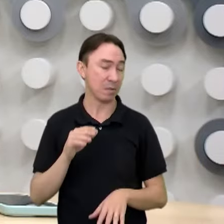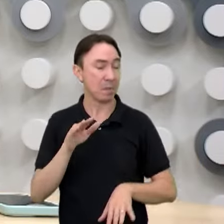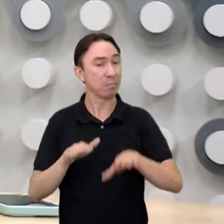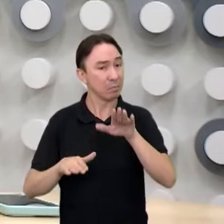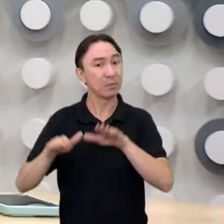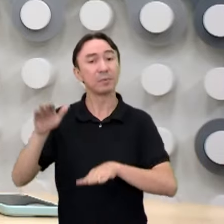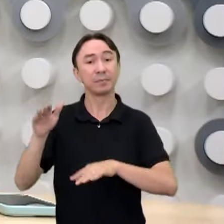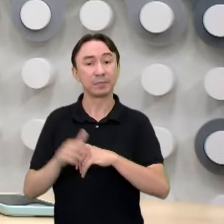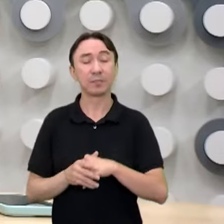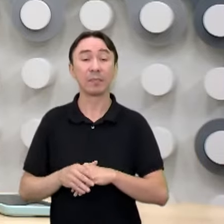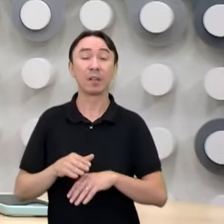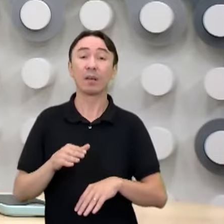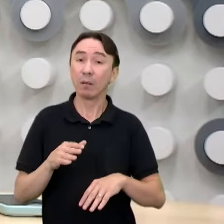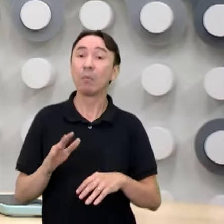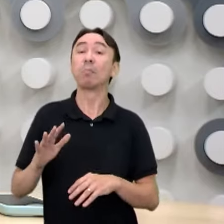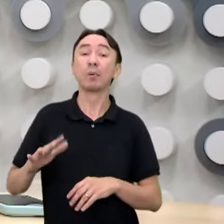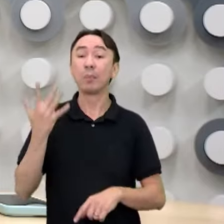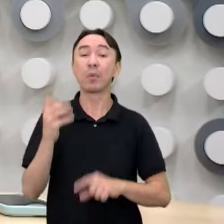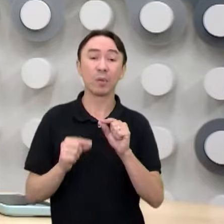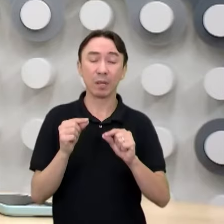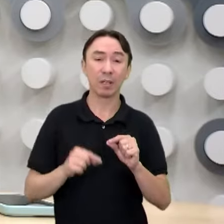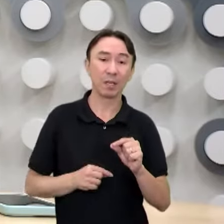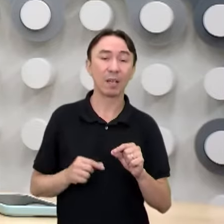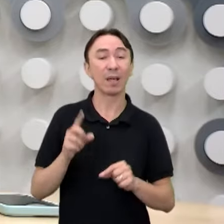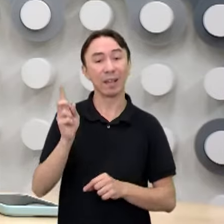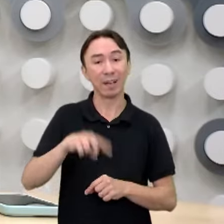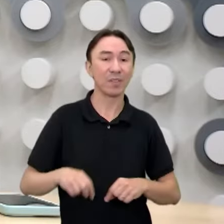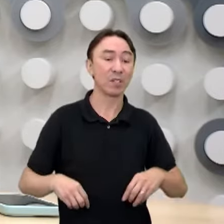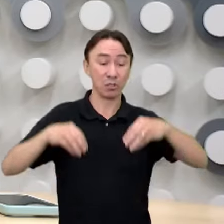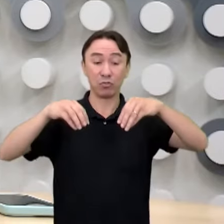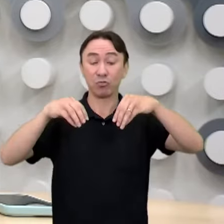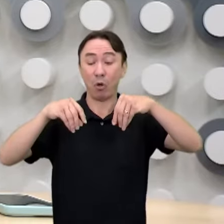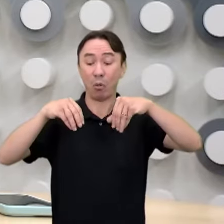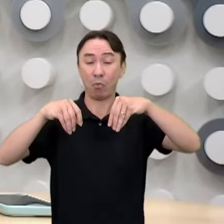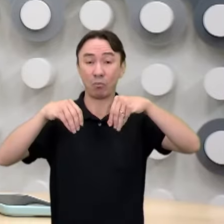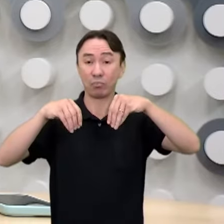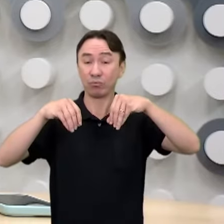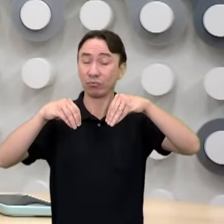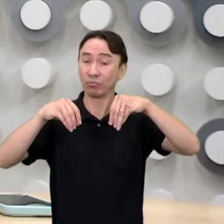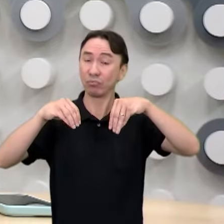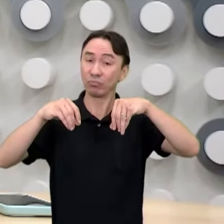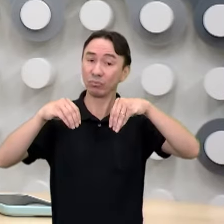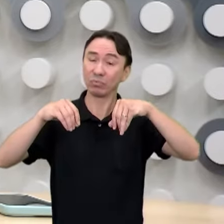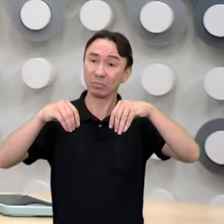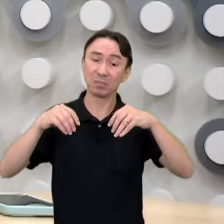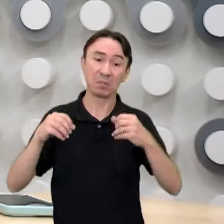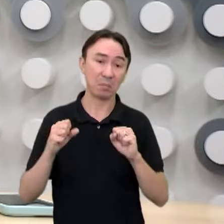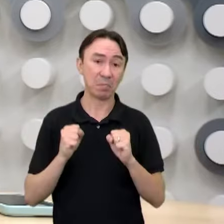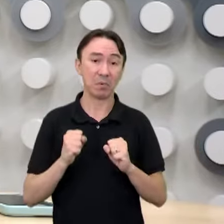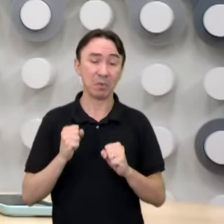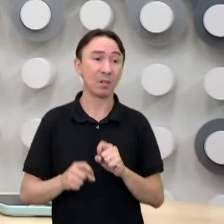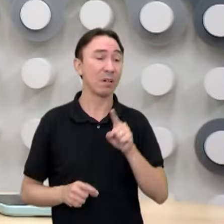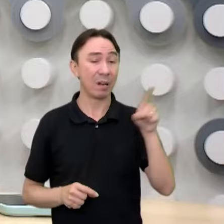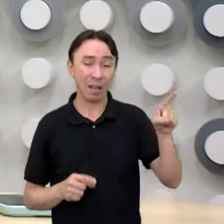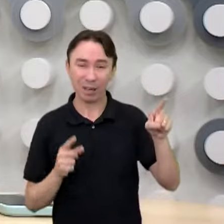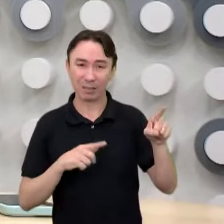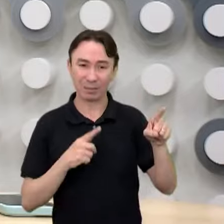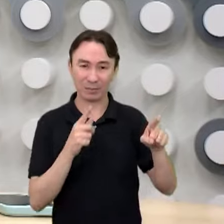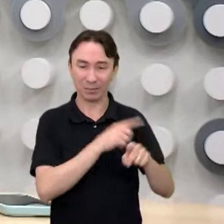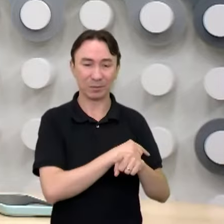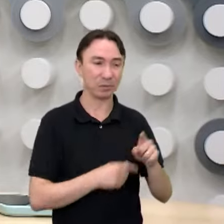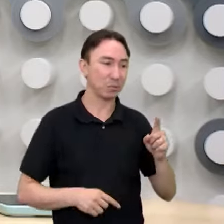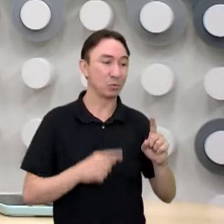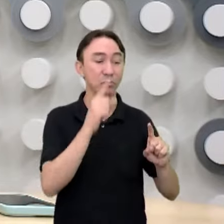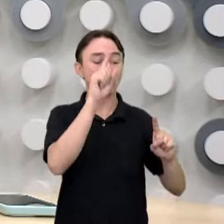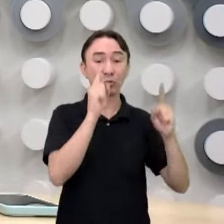é um solo instável, então muitas vezes pode ter ocorrido um terremoto lá na Cordilheira dos Andes, as